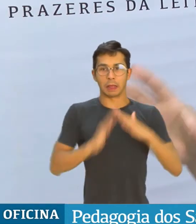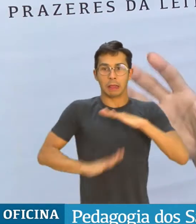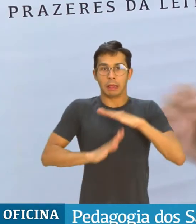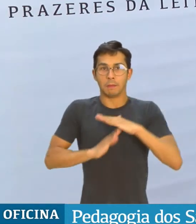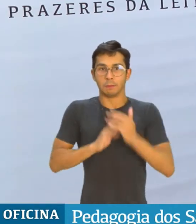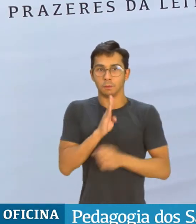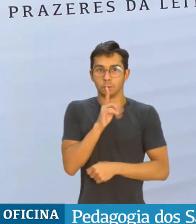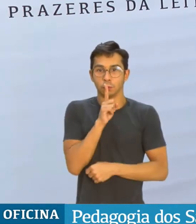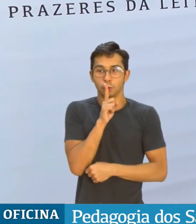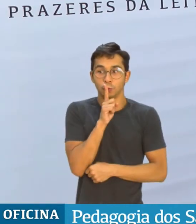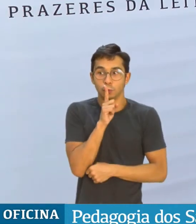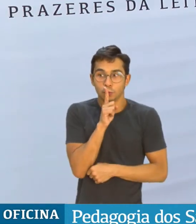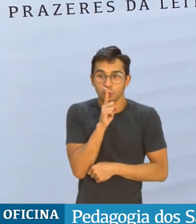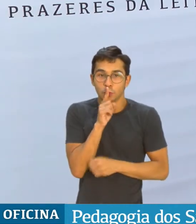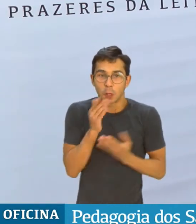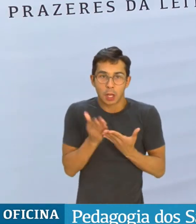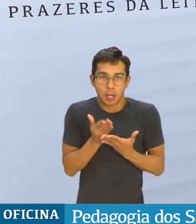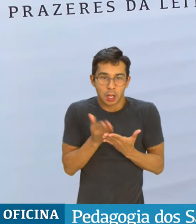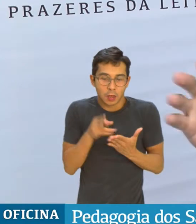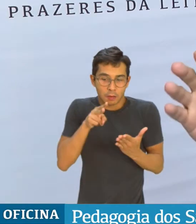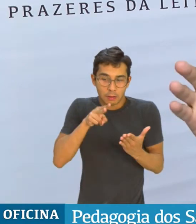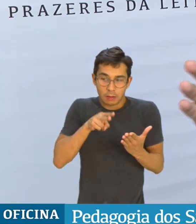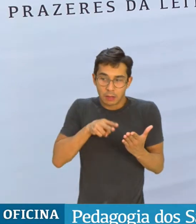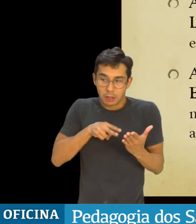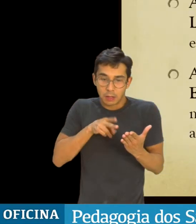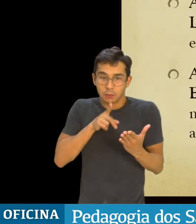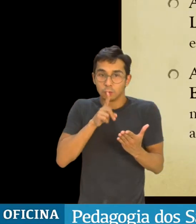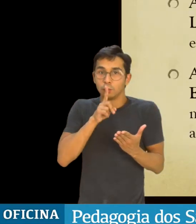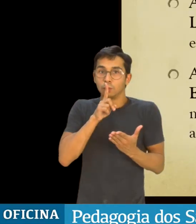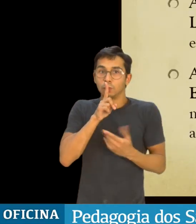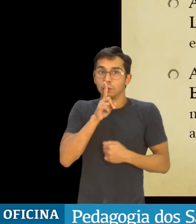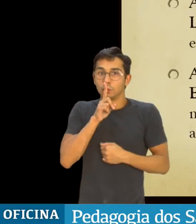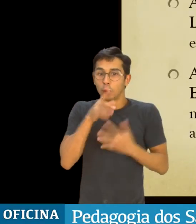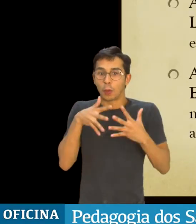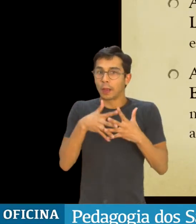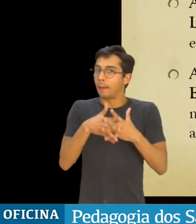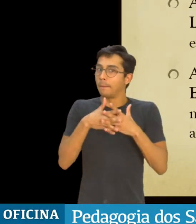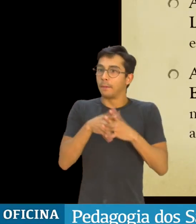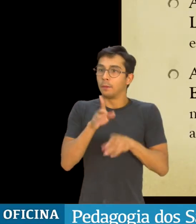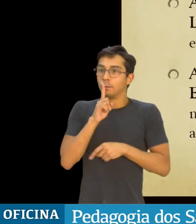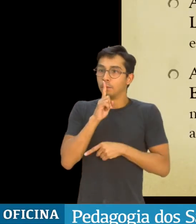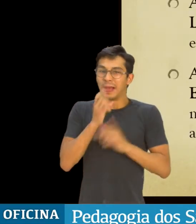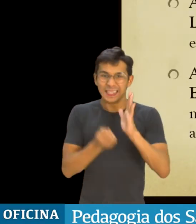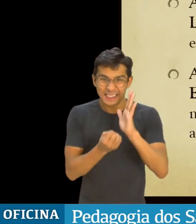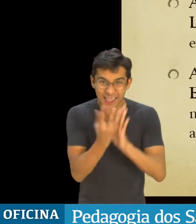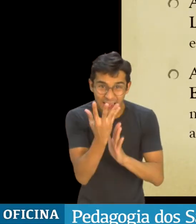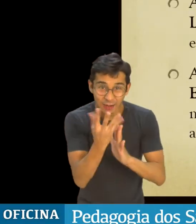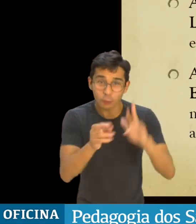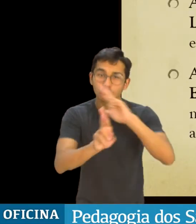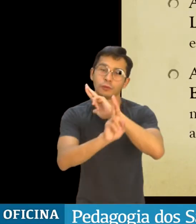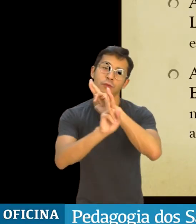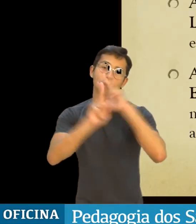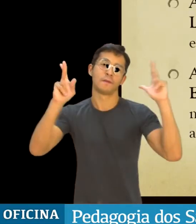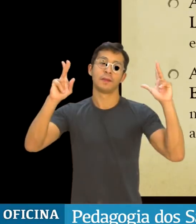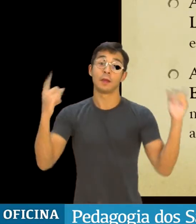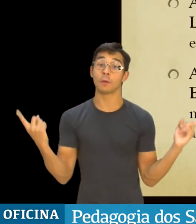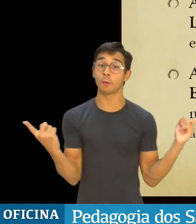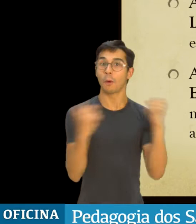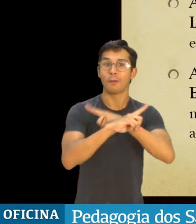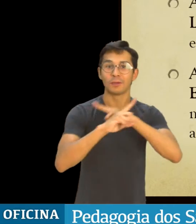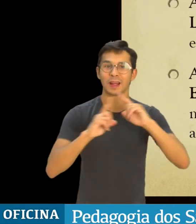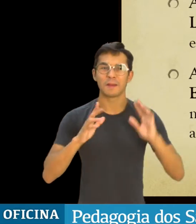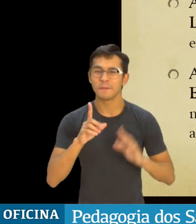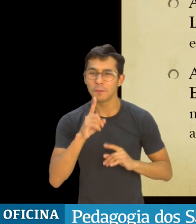faça barulho, fale baixo, não atrapalhe, e o sarau é o oposto, né? É essa alegria,